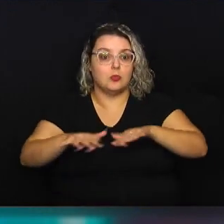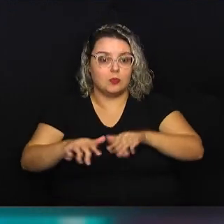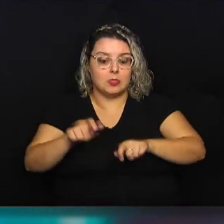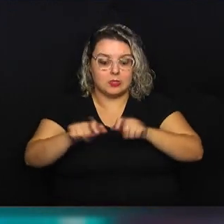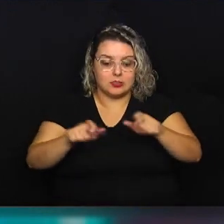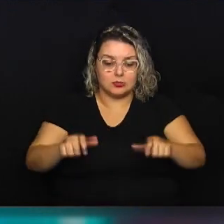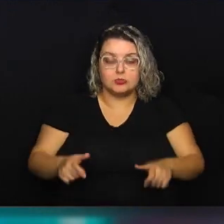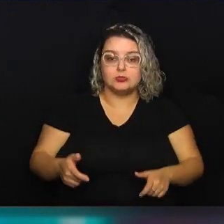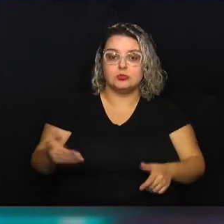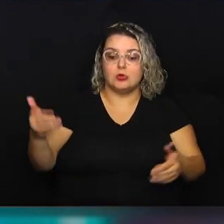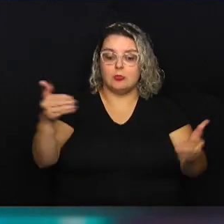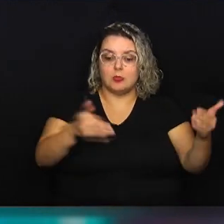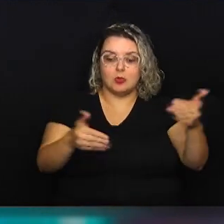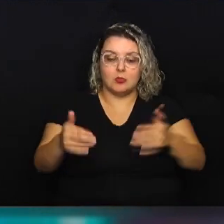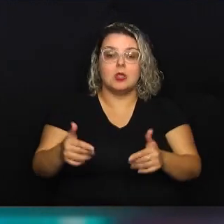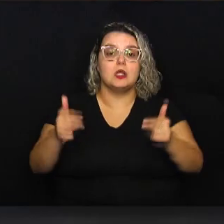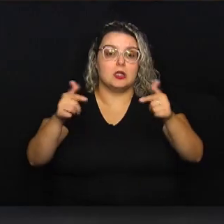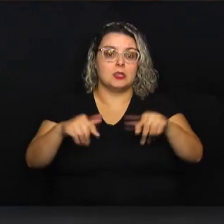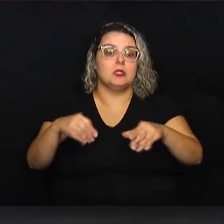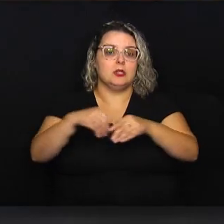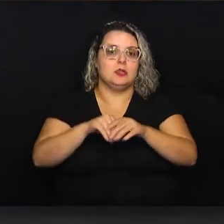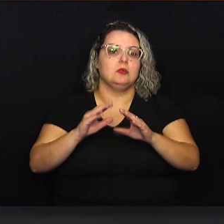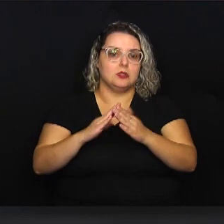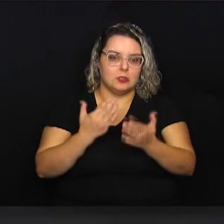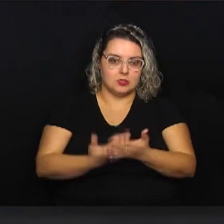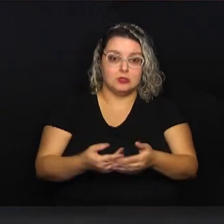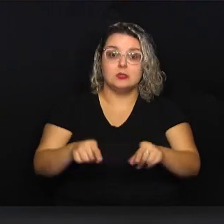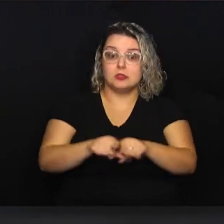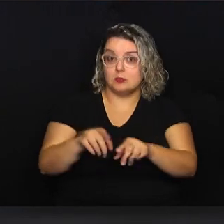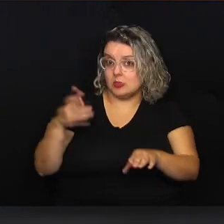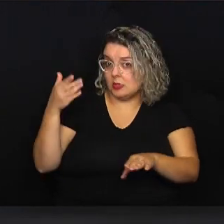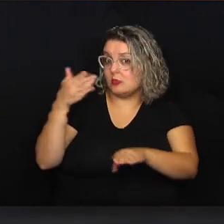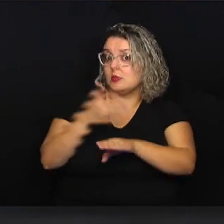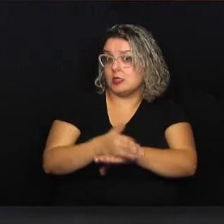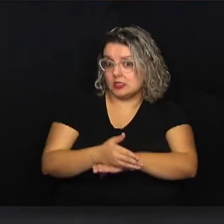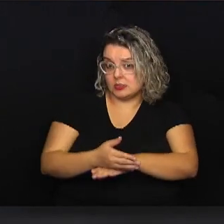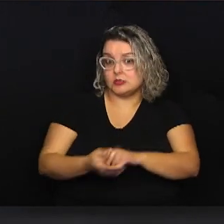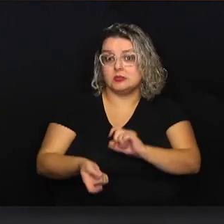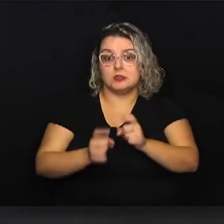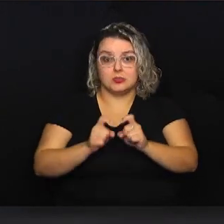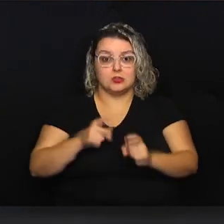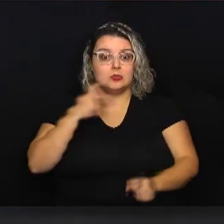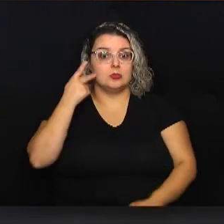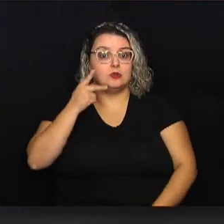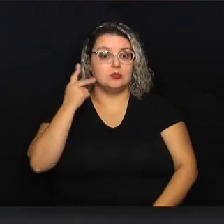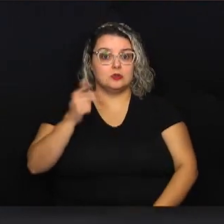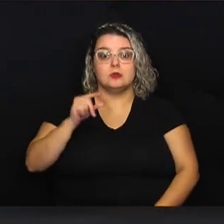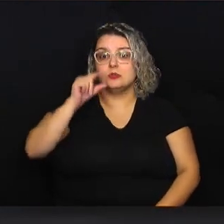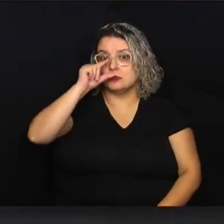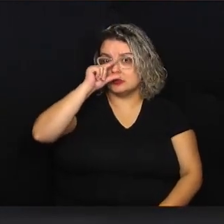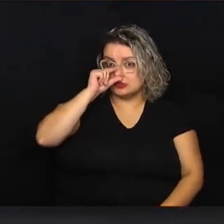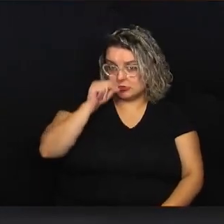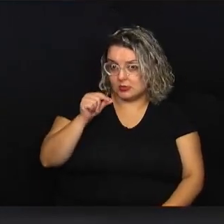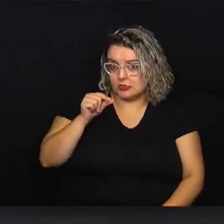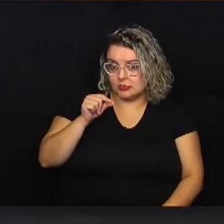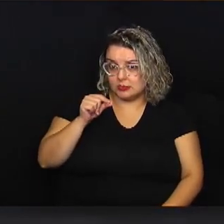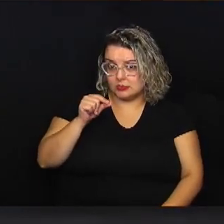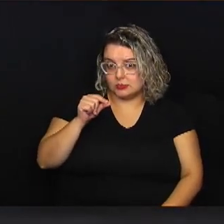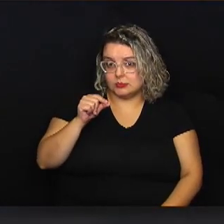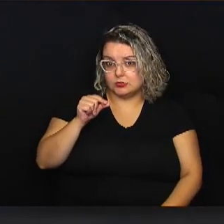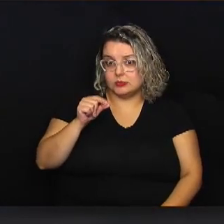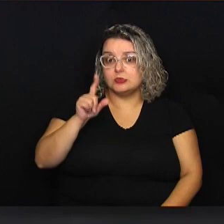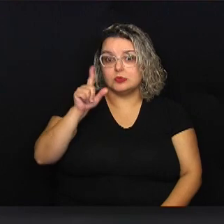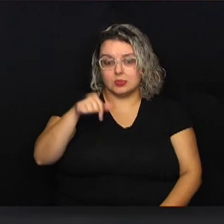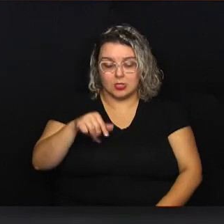pessoas que estão no ambiente escolar. Também participaram da reunião os vereadores Arnaldo Salvetti, que